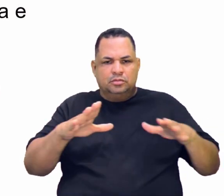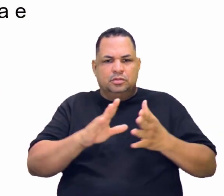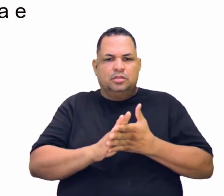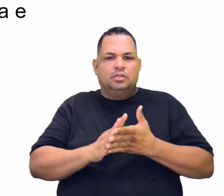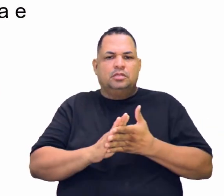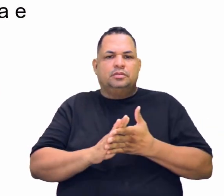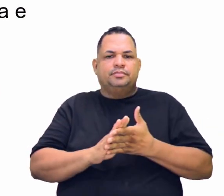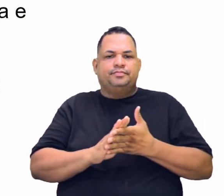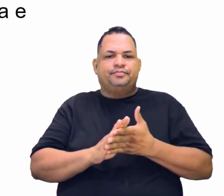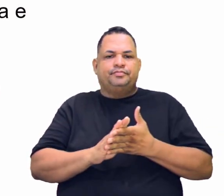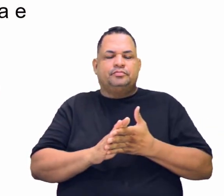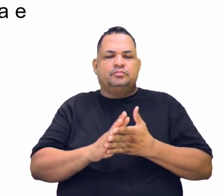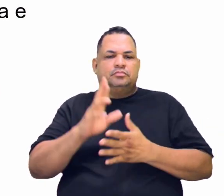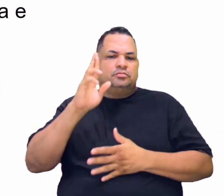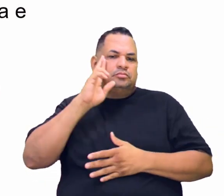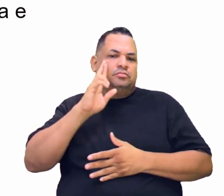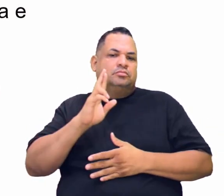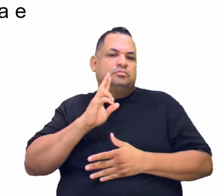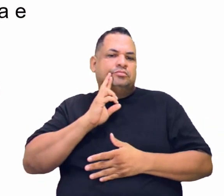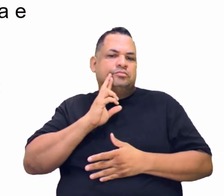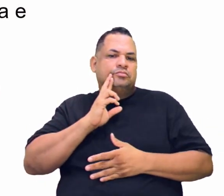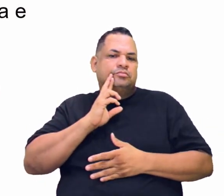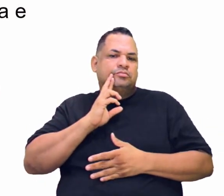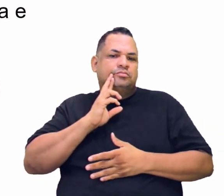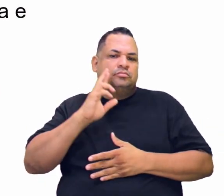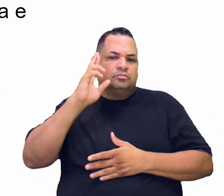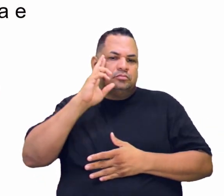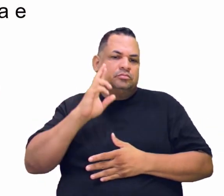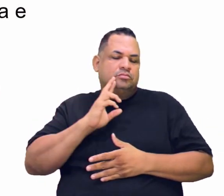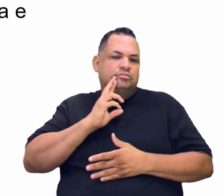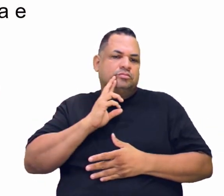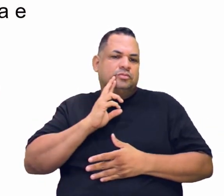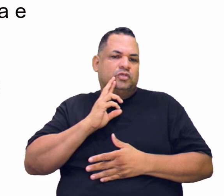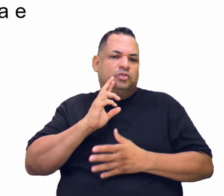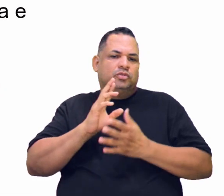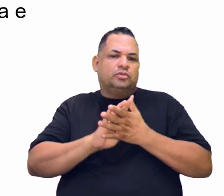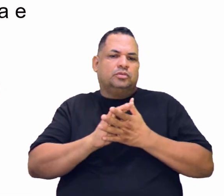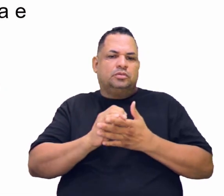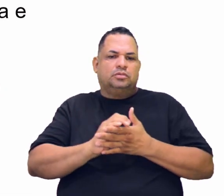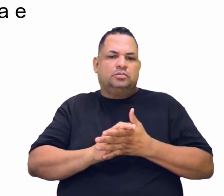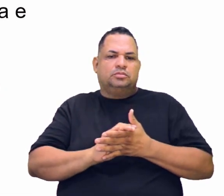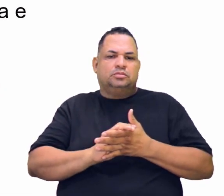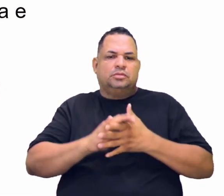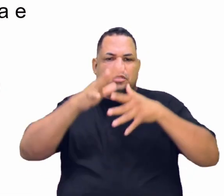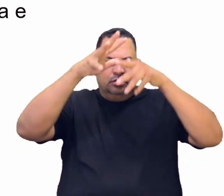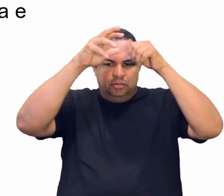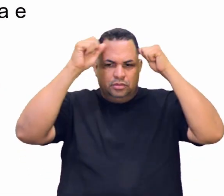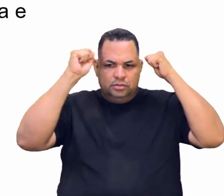Amazonas, especificamente na cidade do Acre. Perdão, Lábrea.